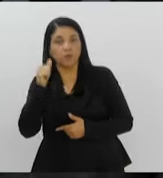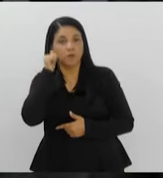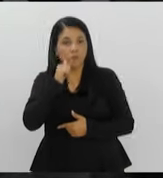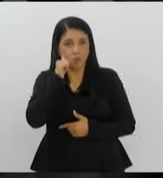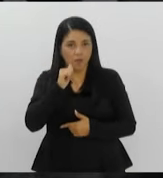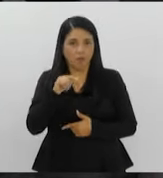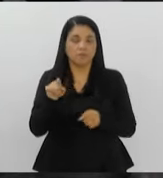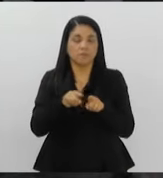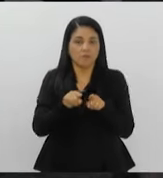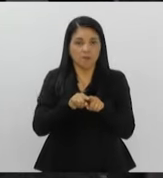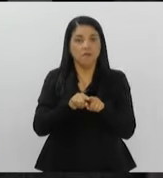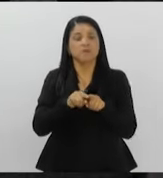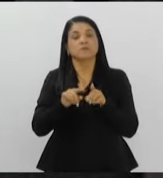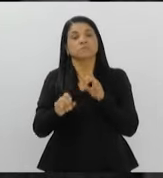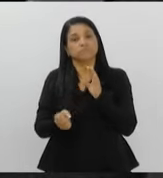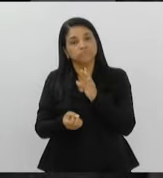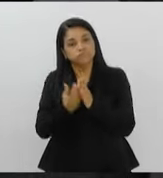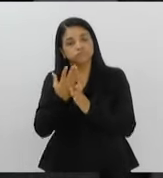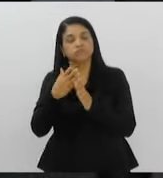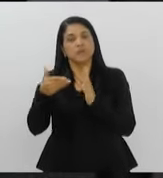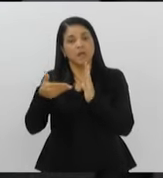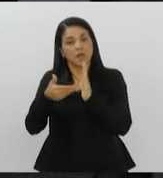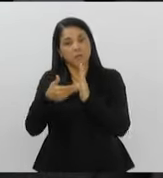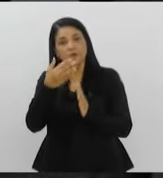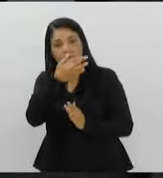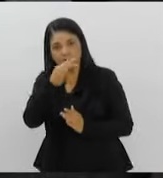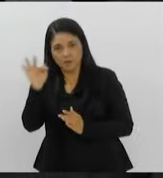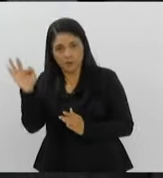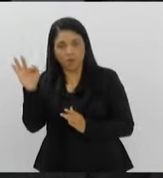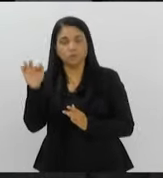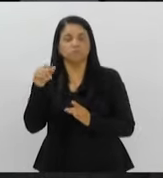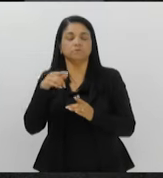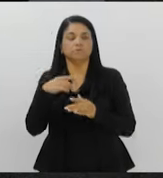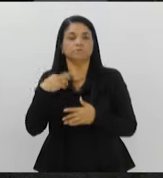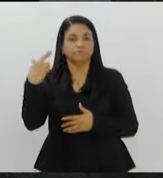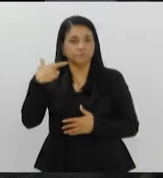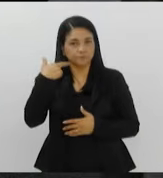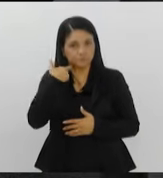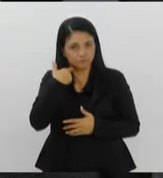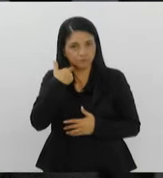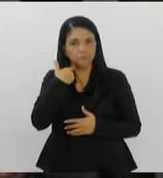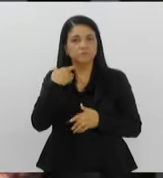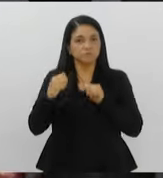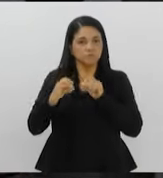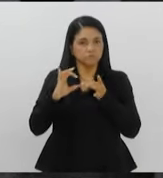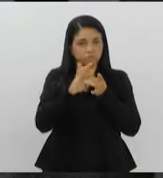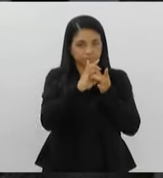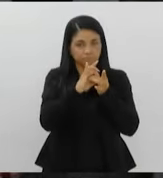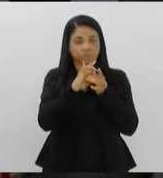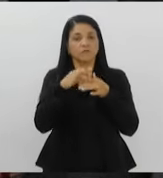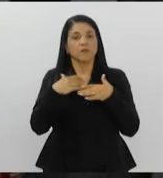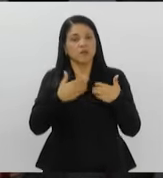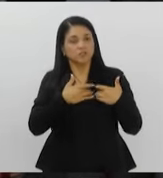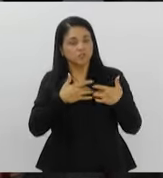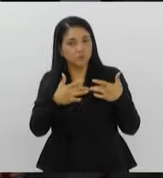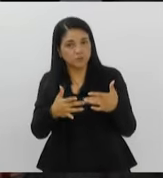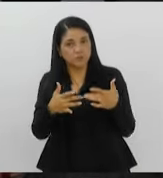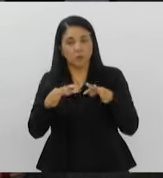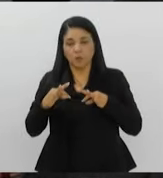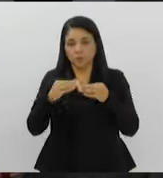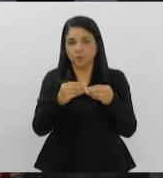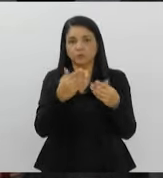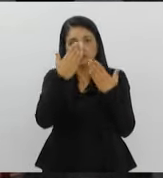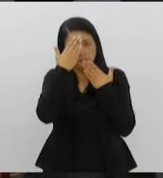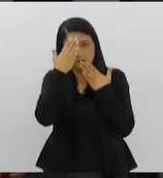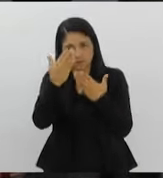que já foi instituído na Câmara Federal também, através da Procuradoria, me colocar à disposição, agradecer muito aos nossos